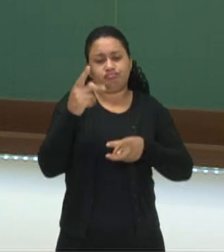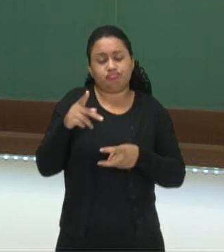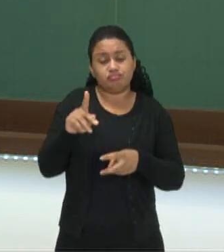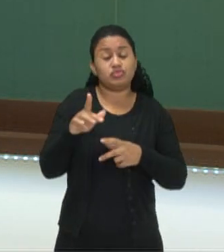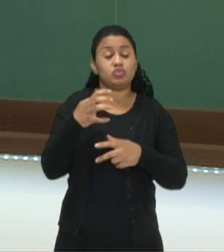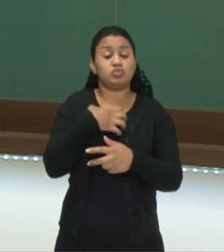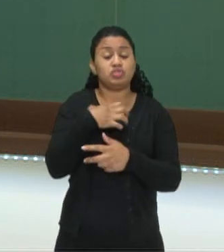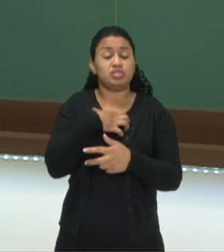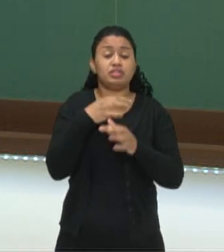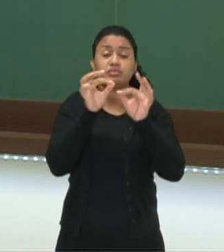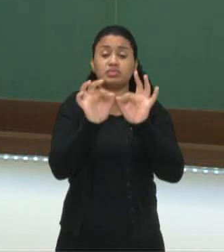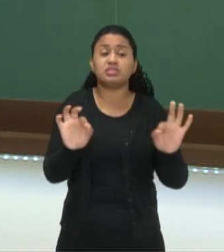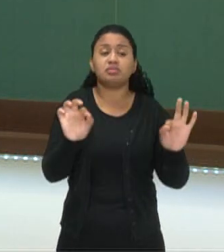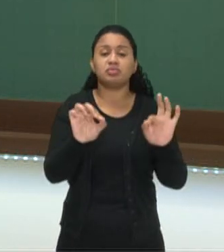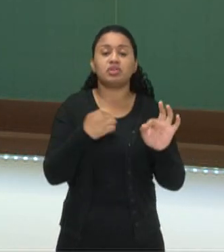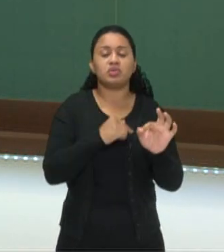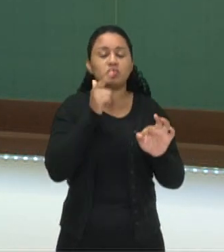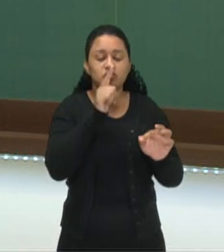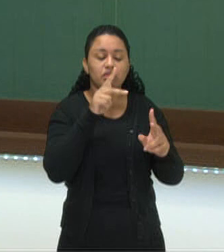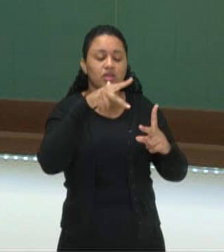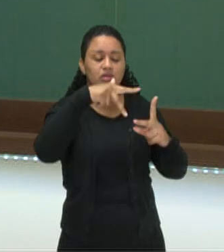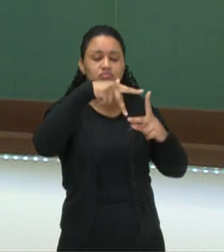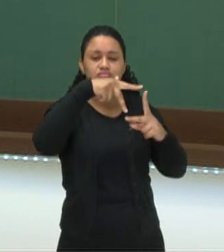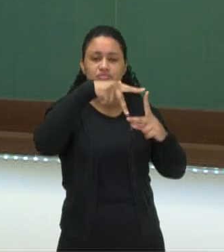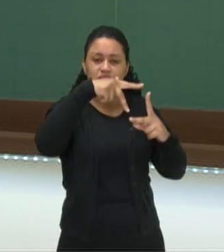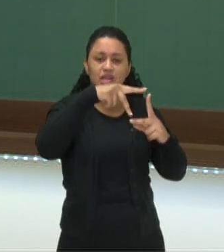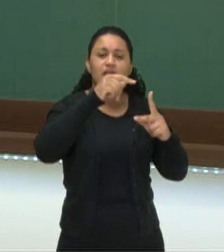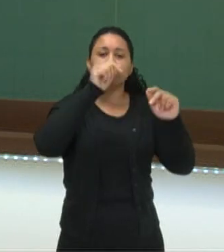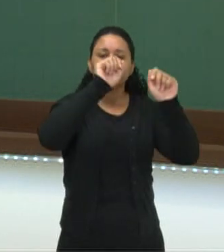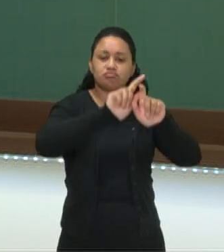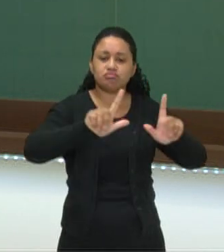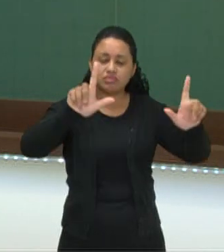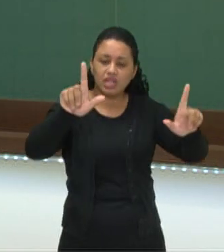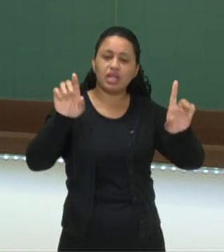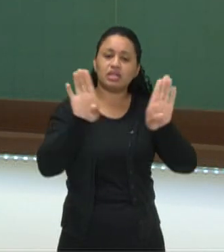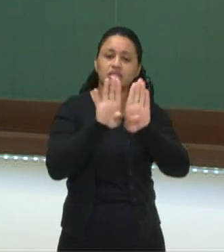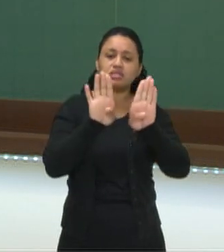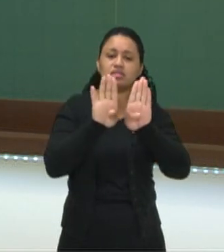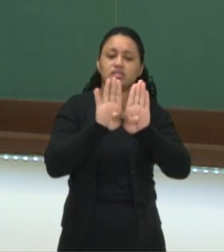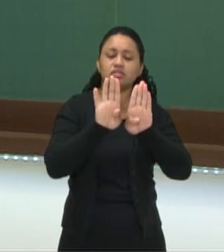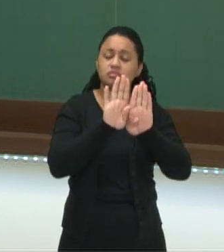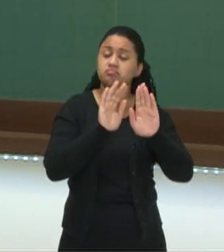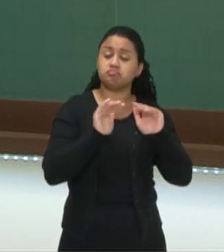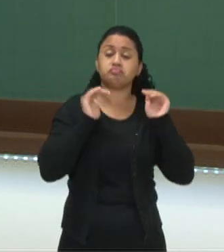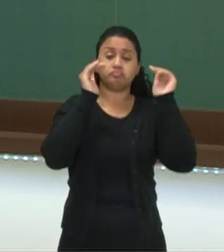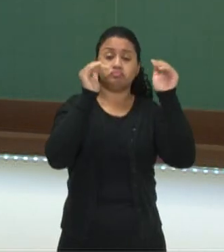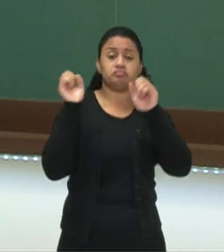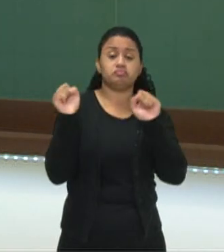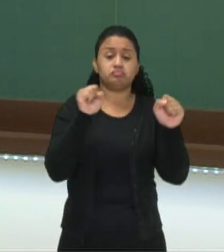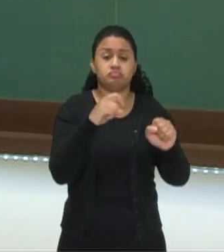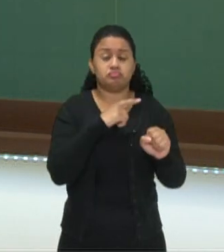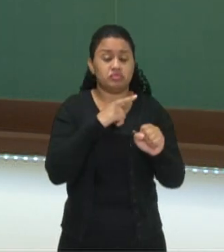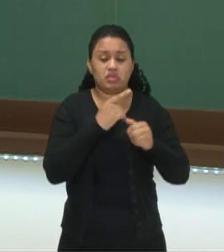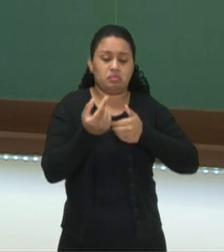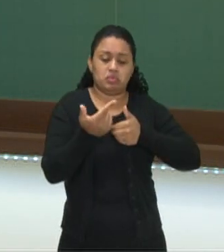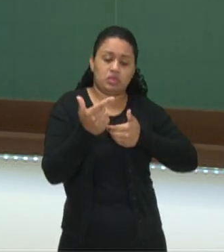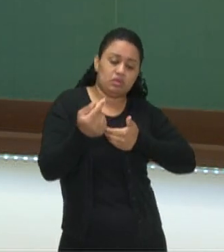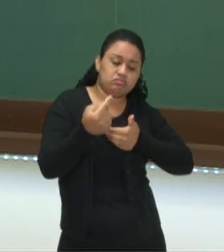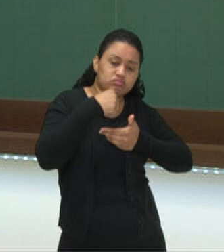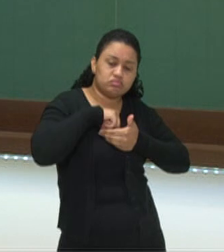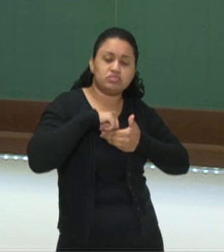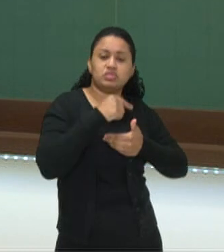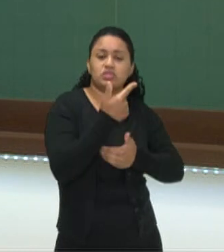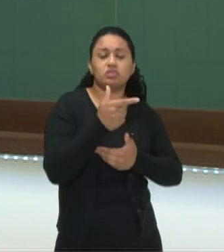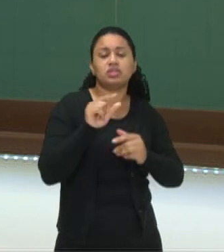forma de você trazer uma figura geométrica na sua clareza e na sua supremacia. Sem subjetividade,